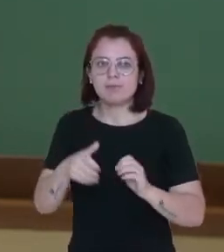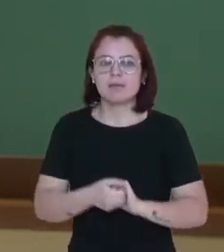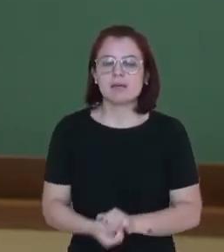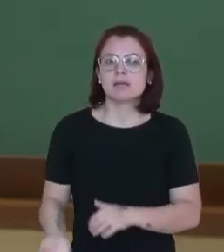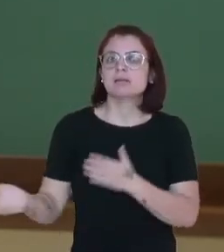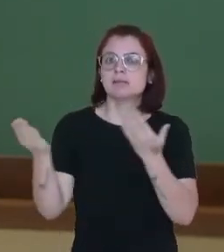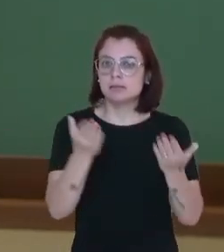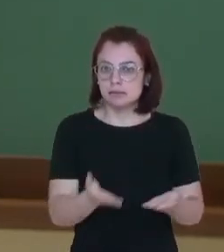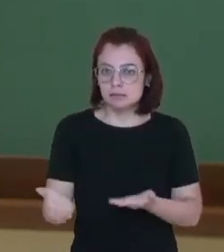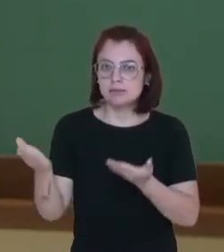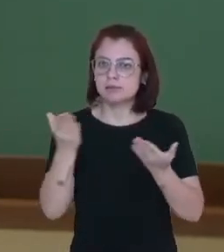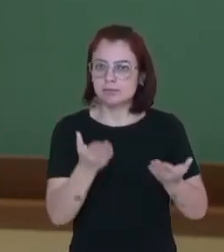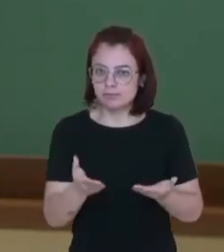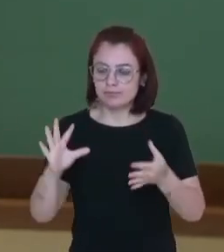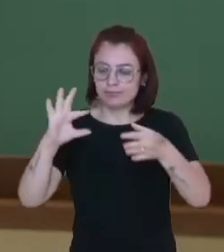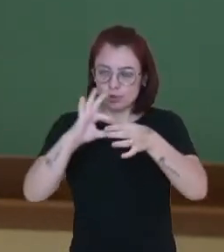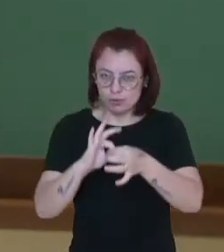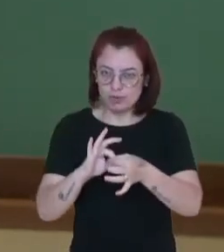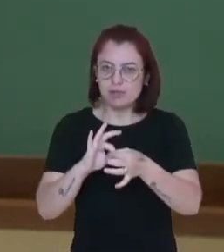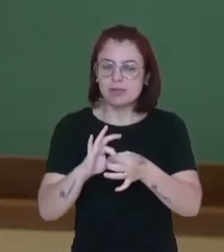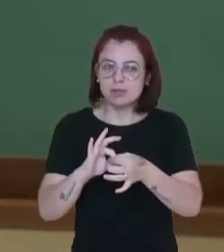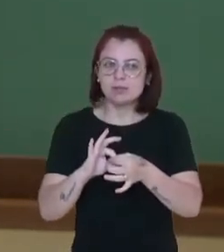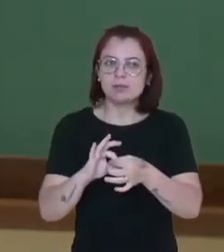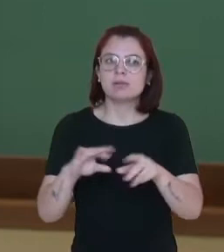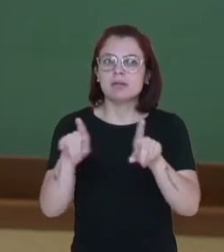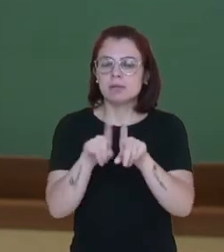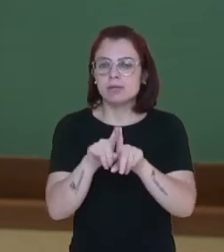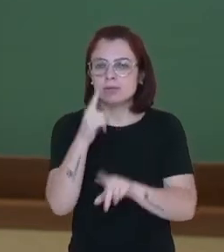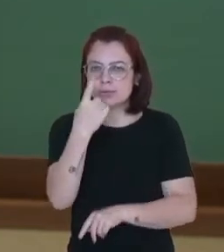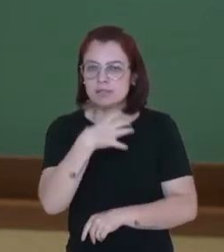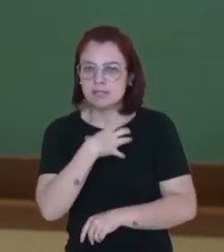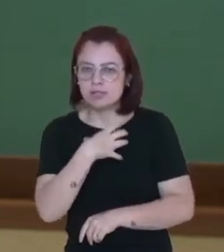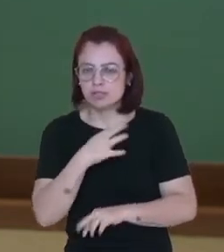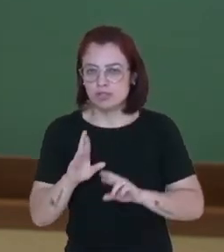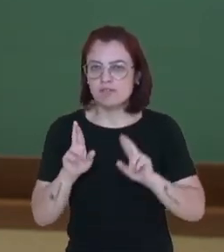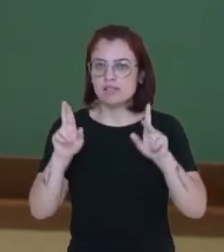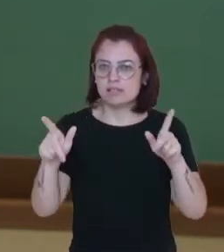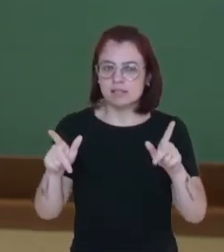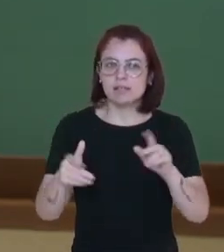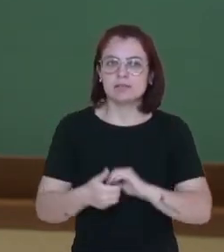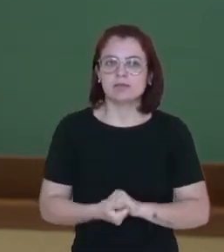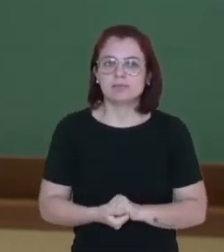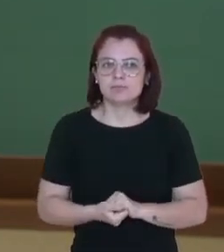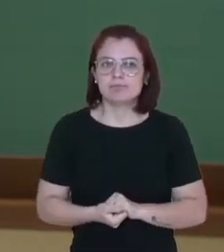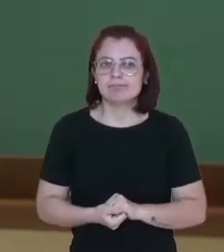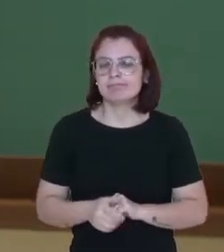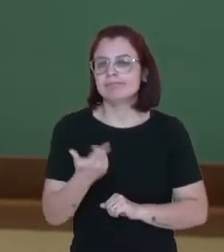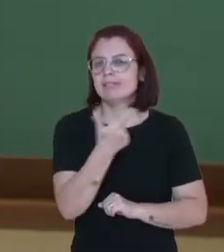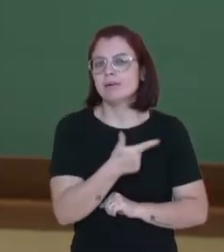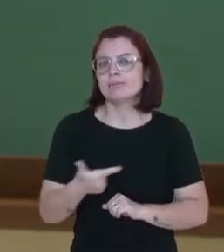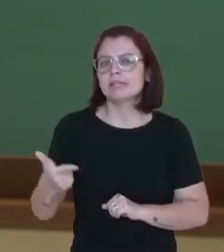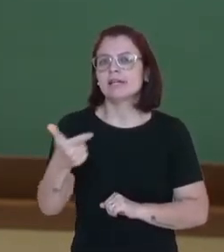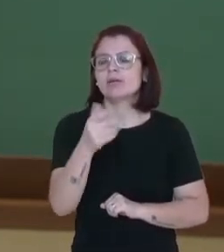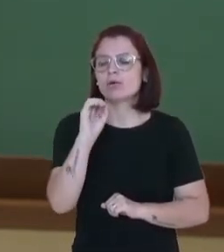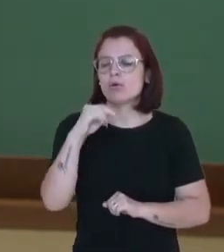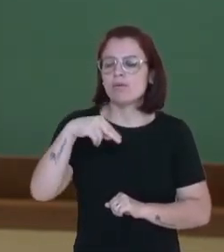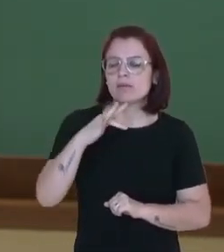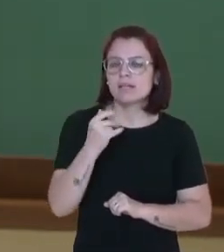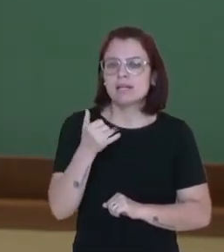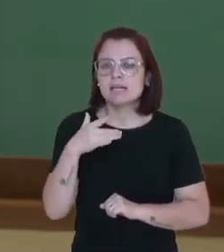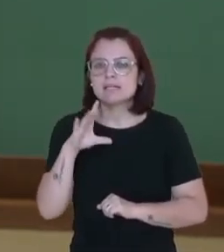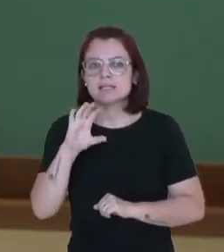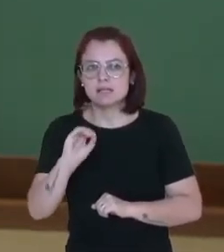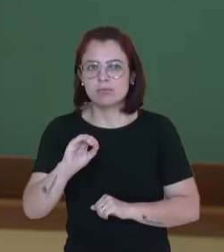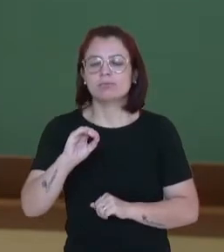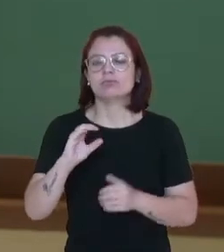conotação ainda de uma união, mas num sentido diferenciado, não mais de uma confederação